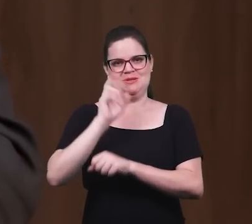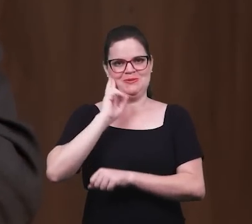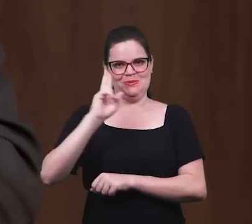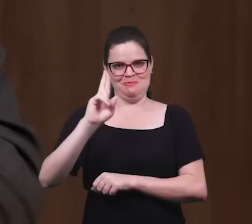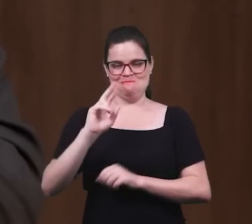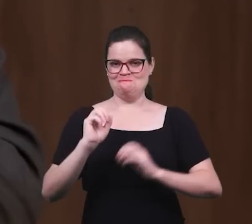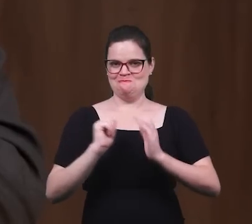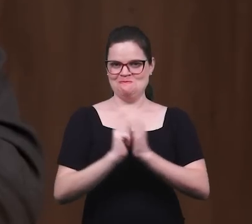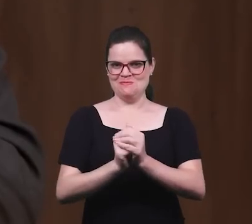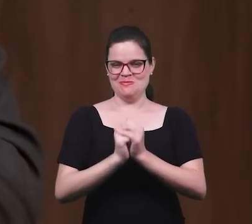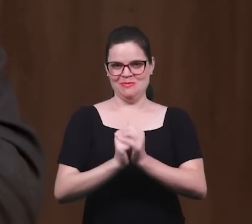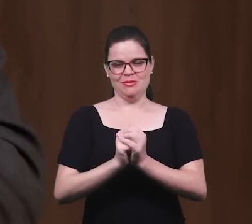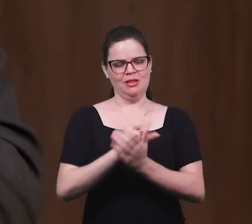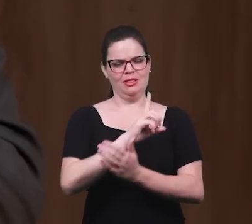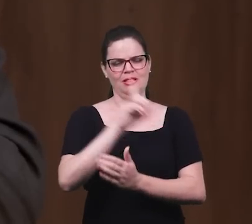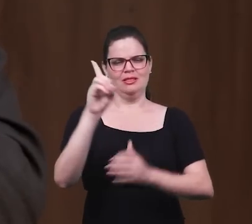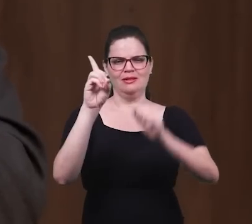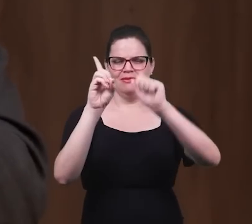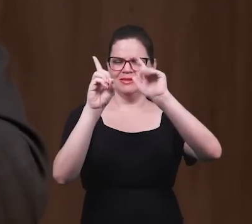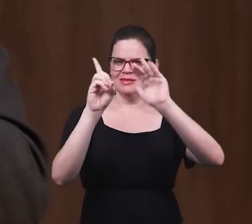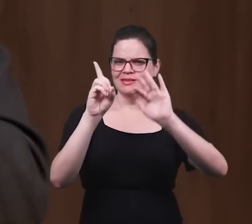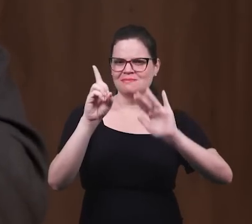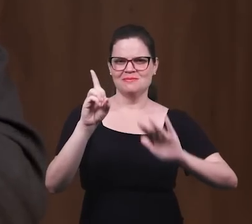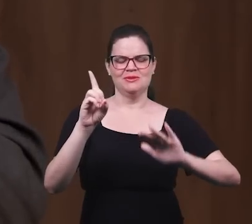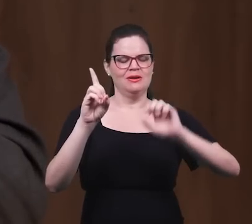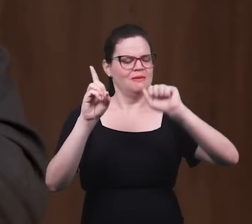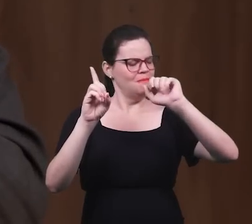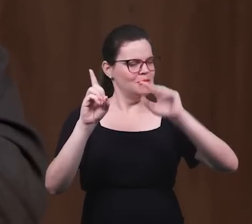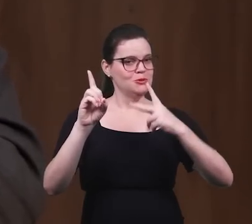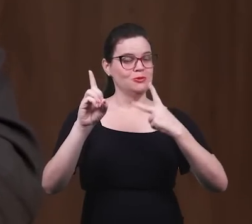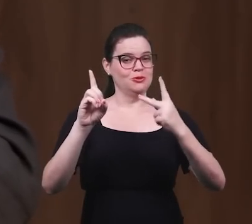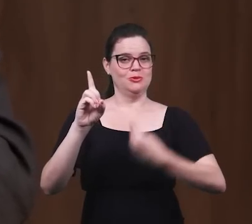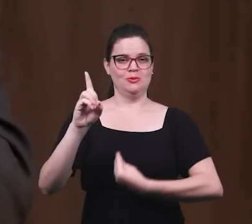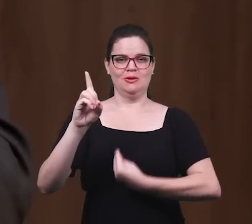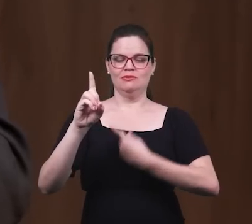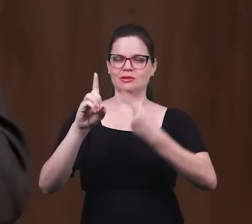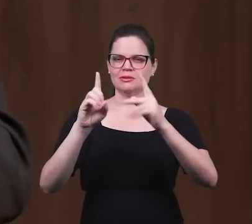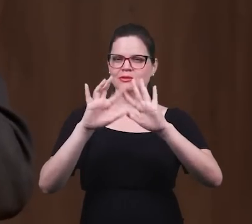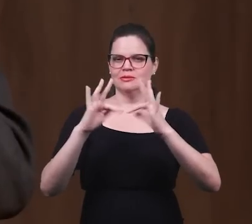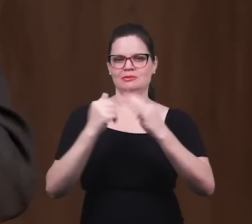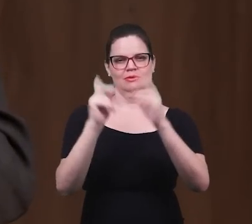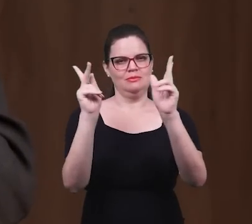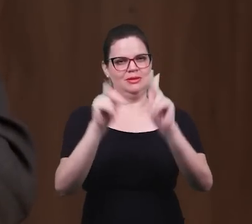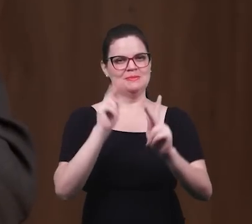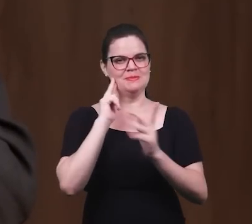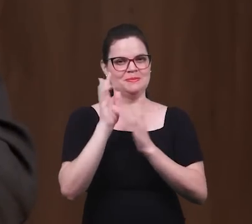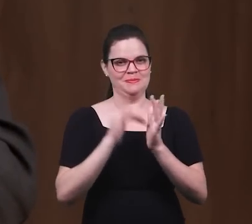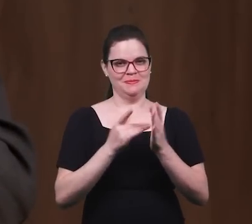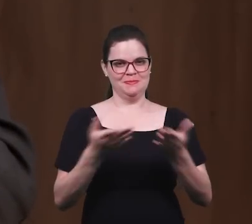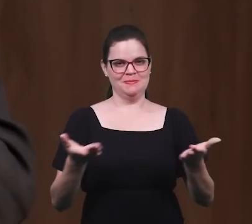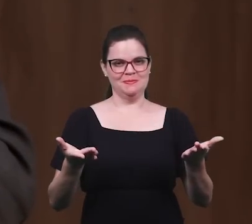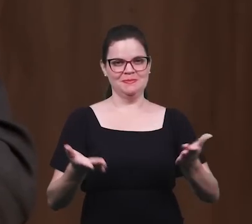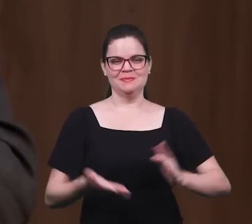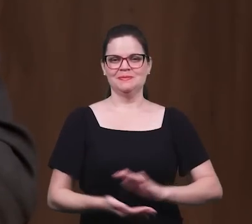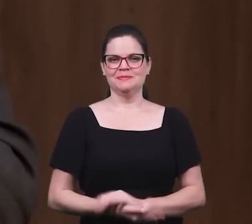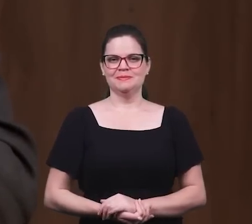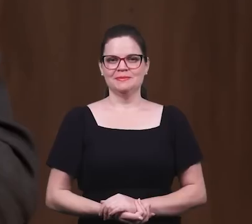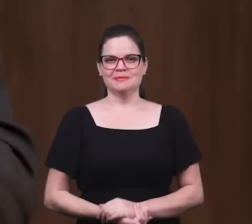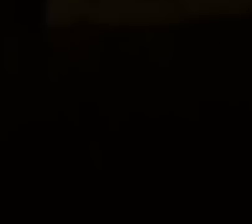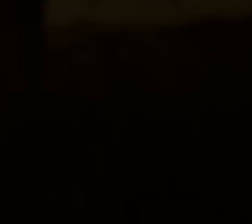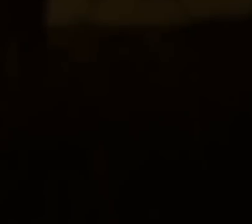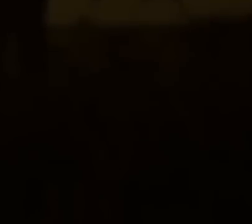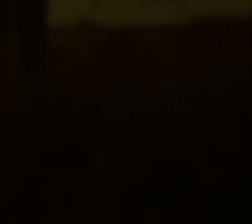que esperam na presença do Senhor. Que Deus te abençoe. Que Deus abençoe a sua família e a paz do